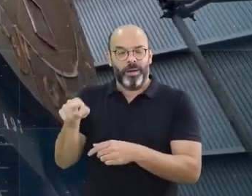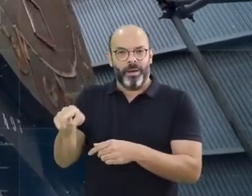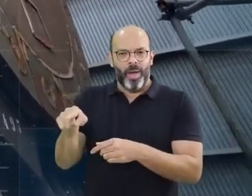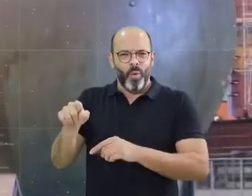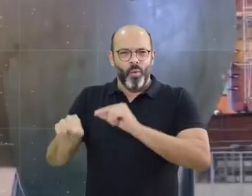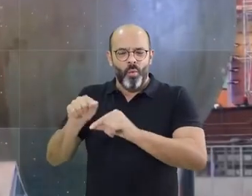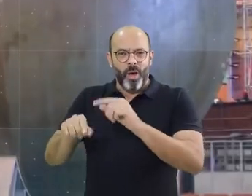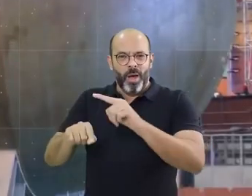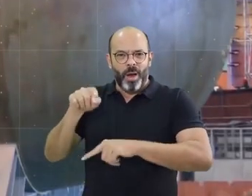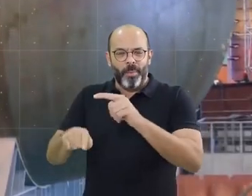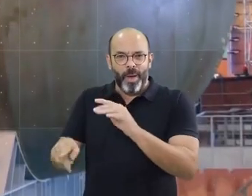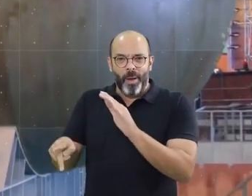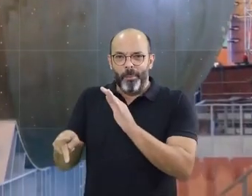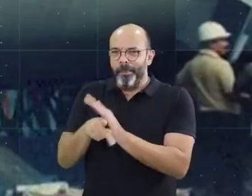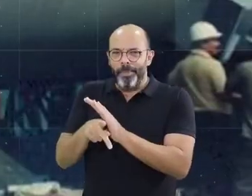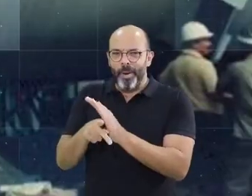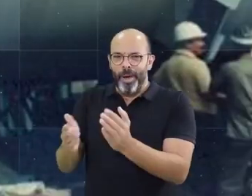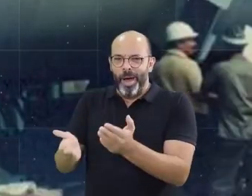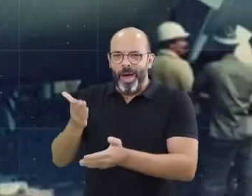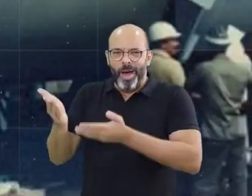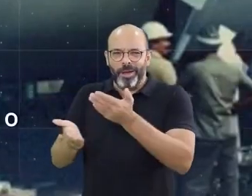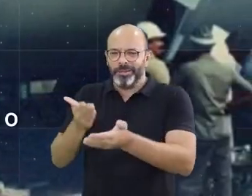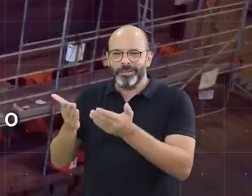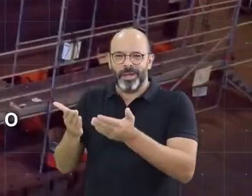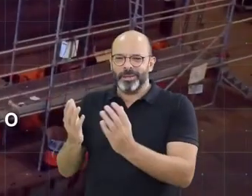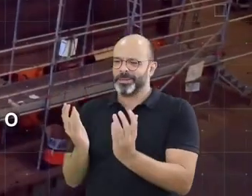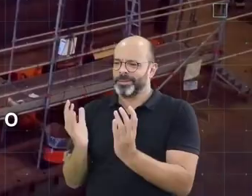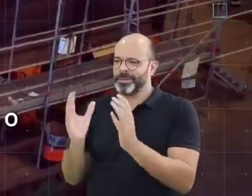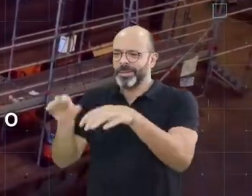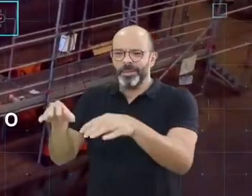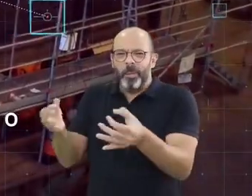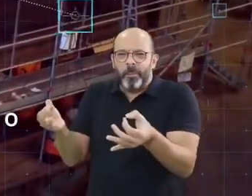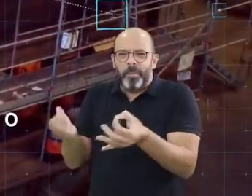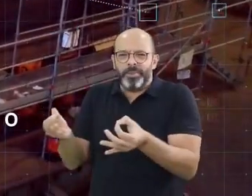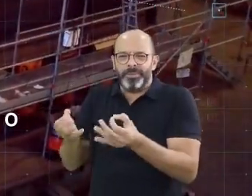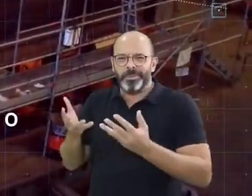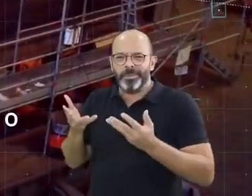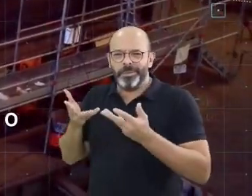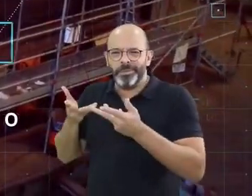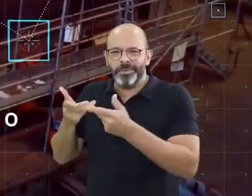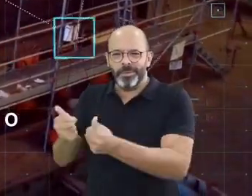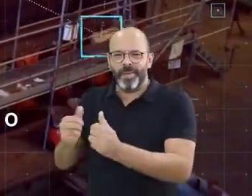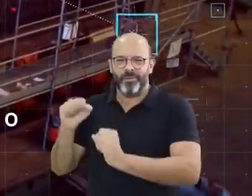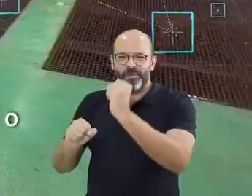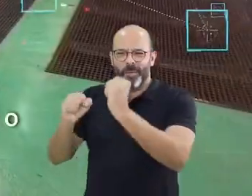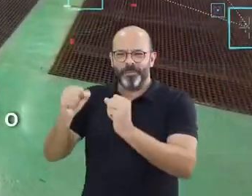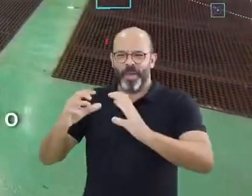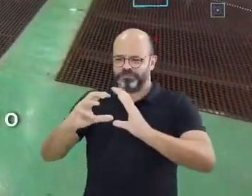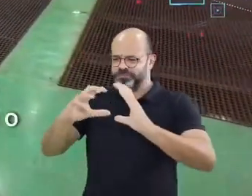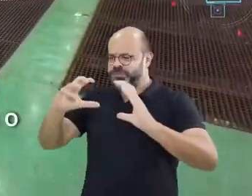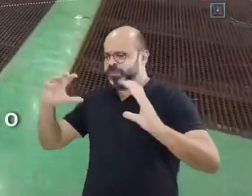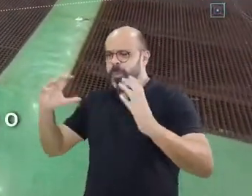da usina de Angra 3, que aqui estão. Com precisão e eficiência, fabricamos os seus